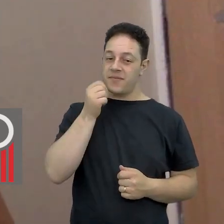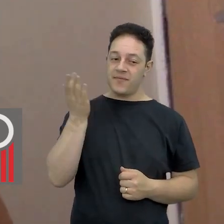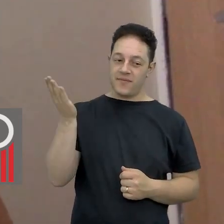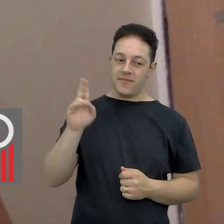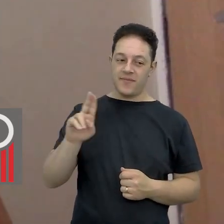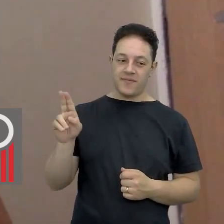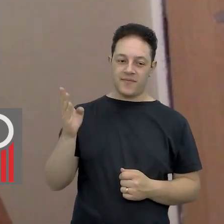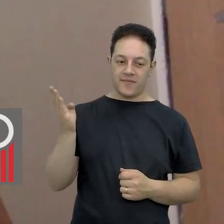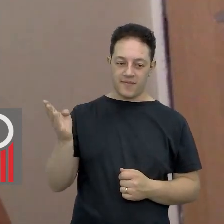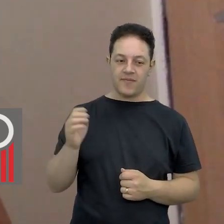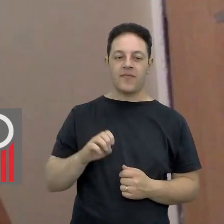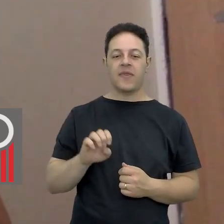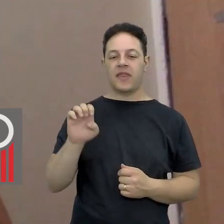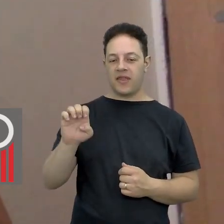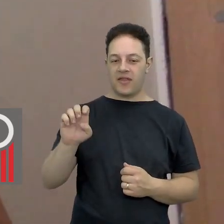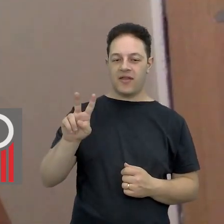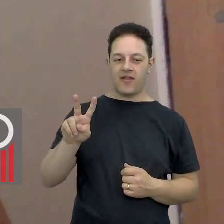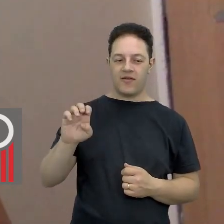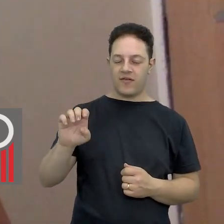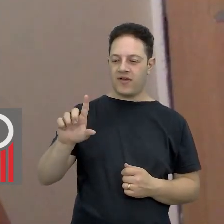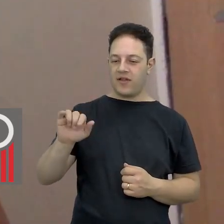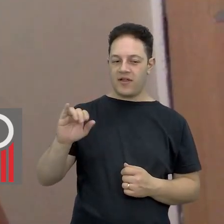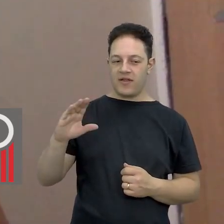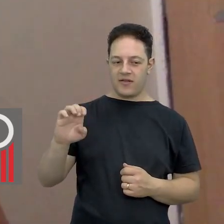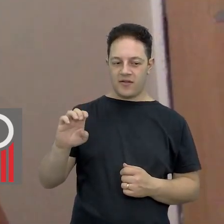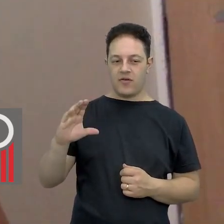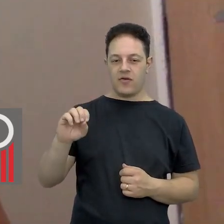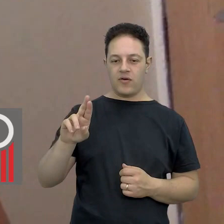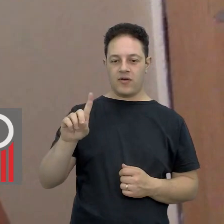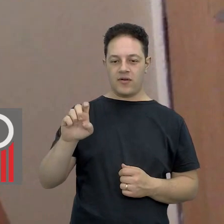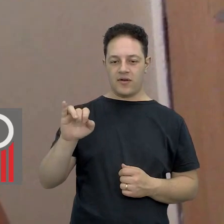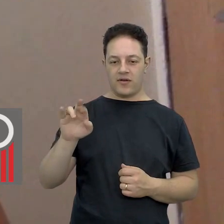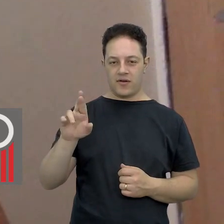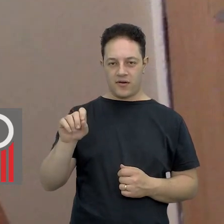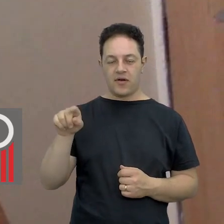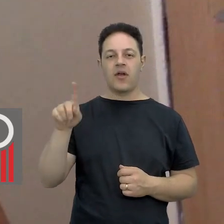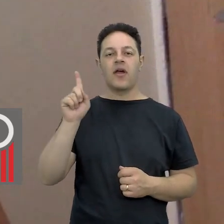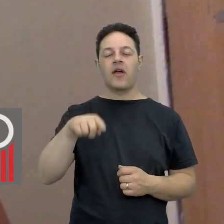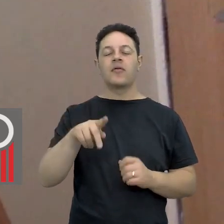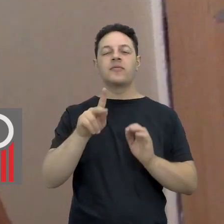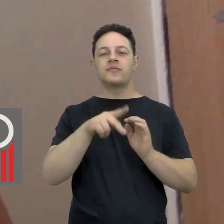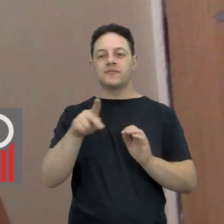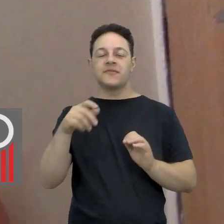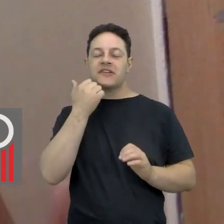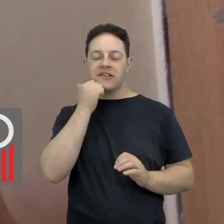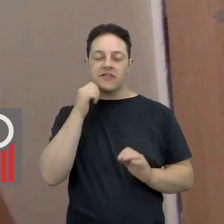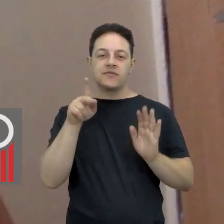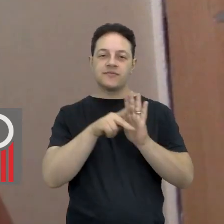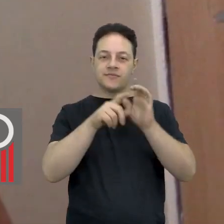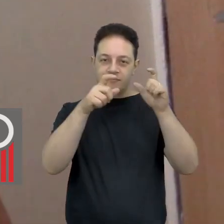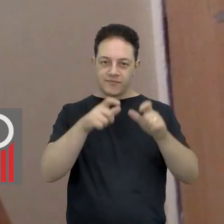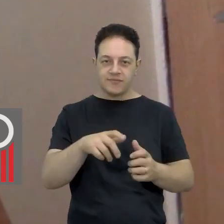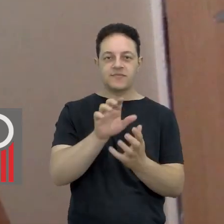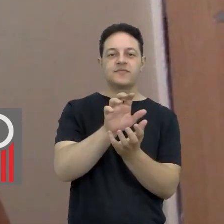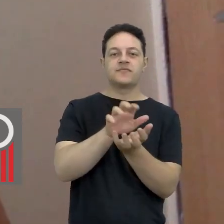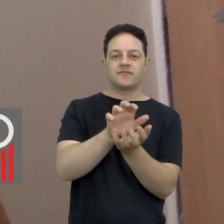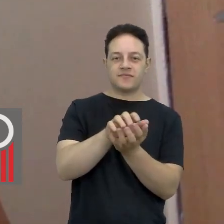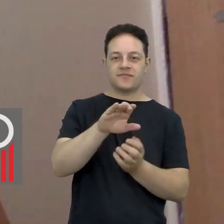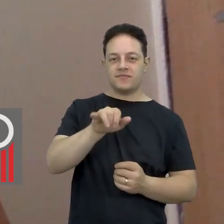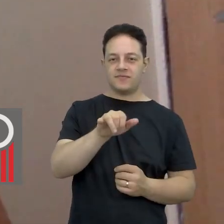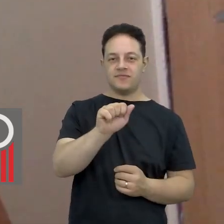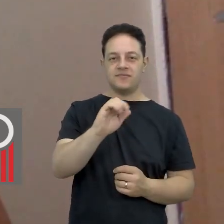Evelise Cordeiro, atuo como professora de ciências na diretoria de ensino de Jacareí, faço parte da equipe